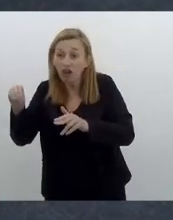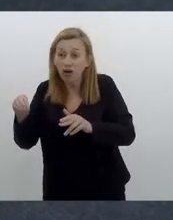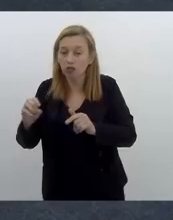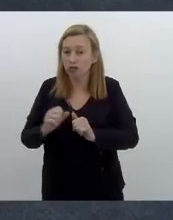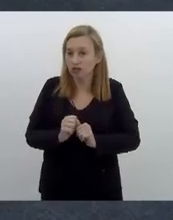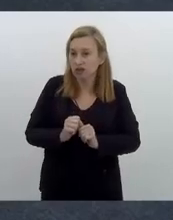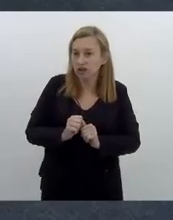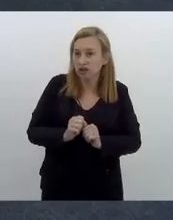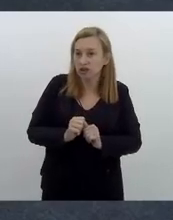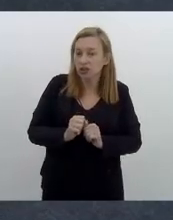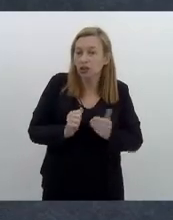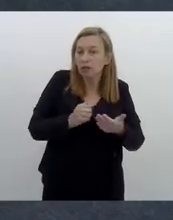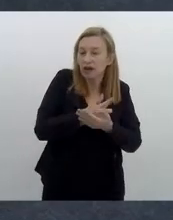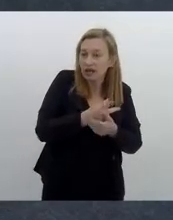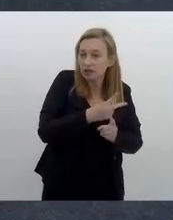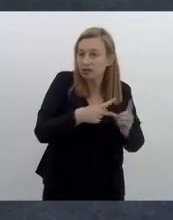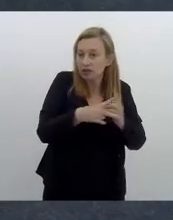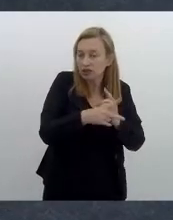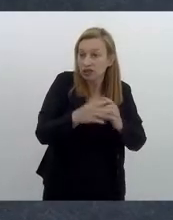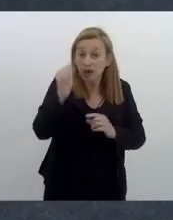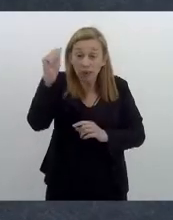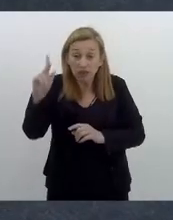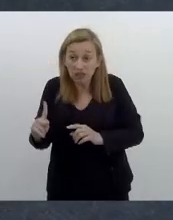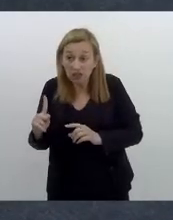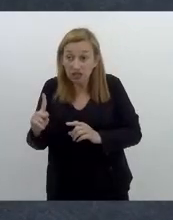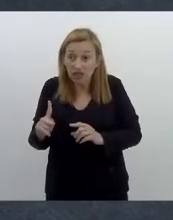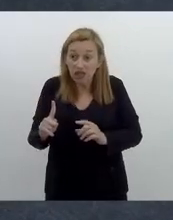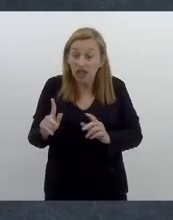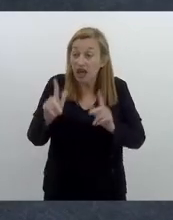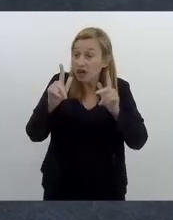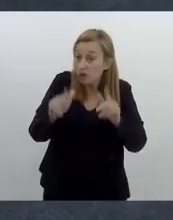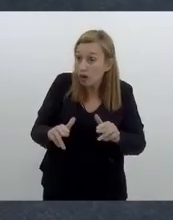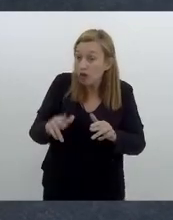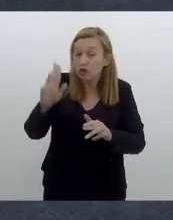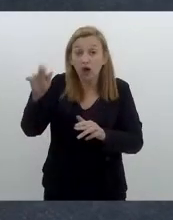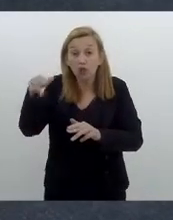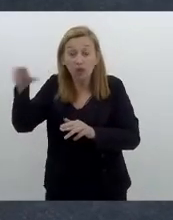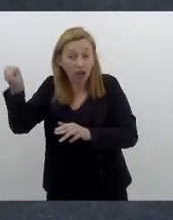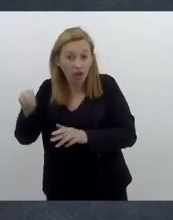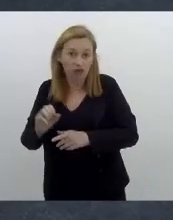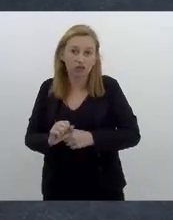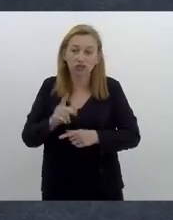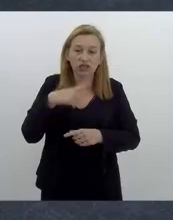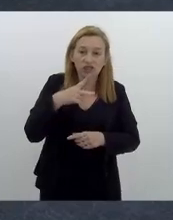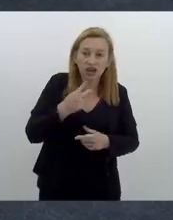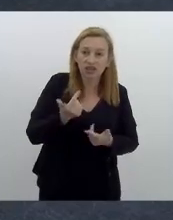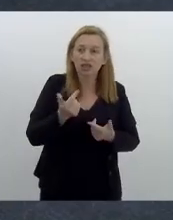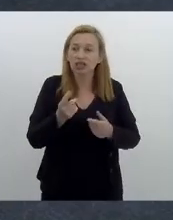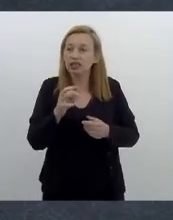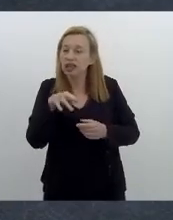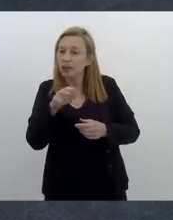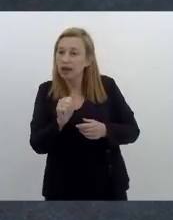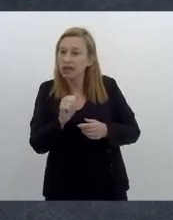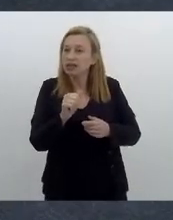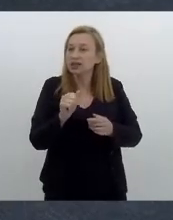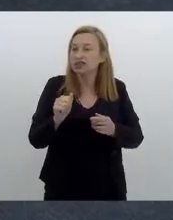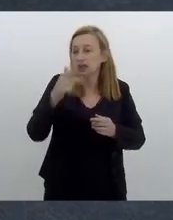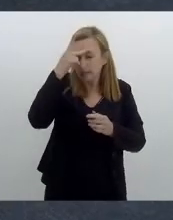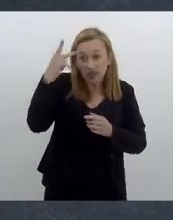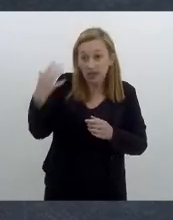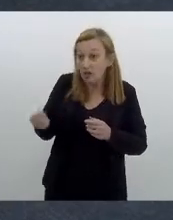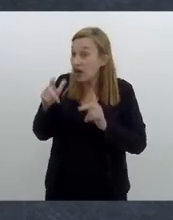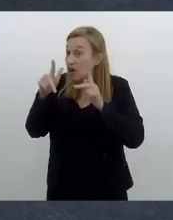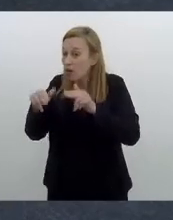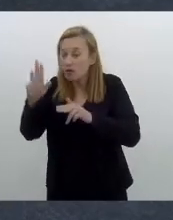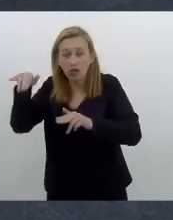incidência Da contribuição Nas pensões Aposentadorias Abaixo do teto É idêntica Da União Não está dizendo Que a tabela De periodicidade Das pensões É idêntica Da